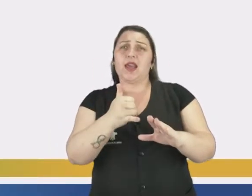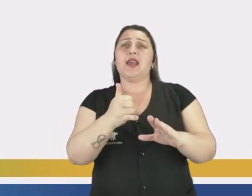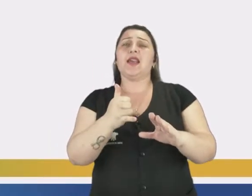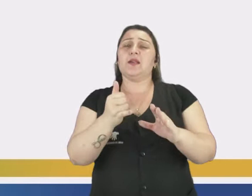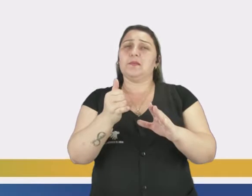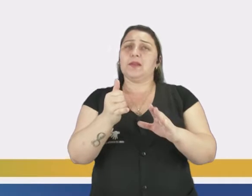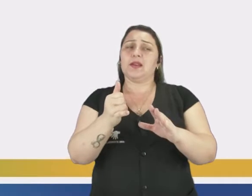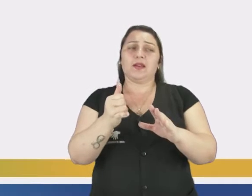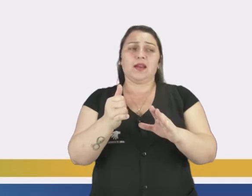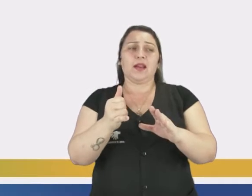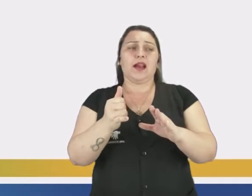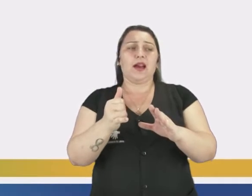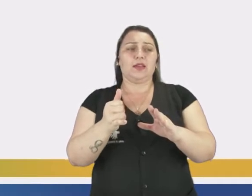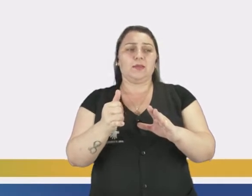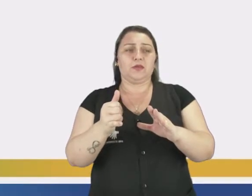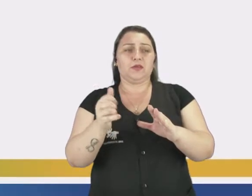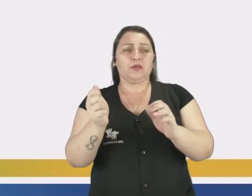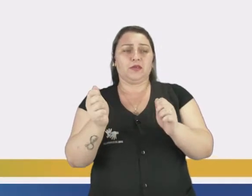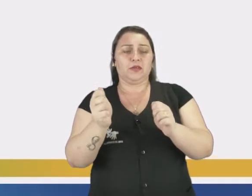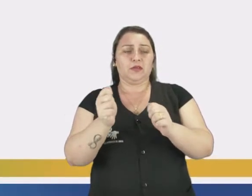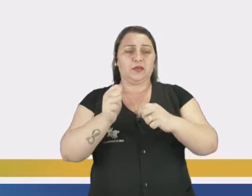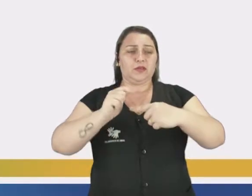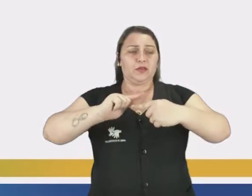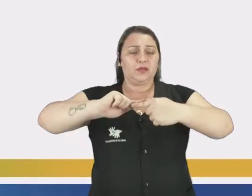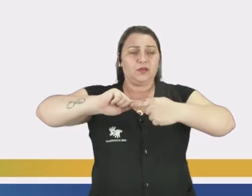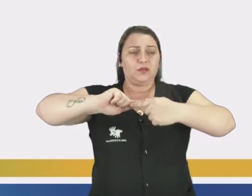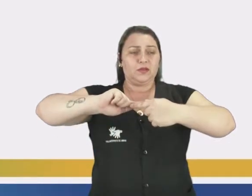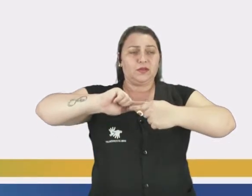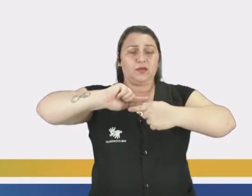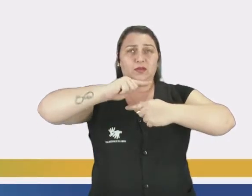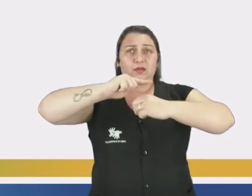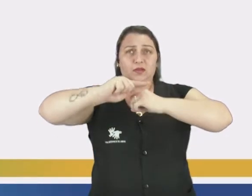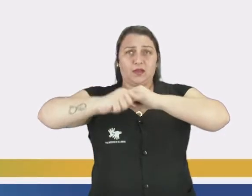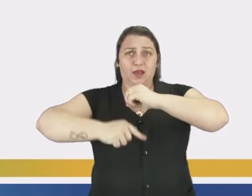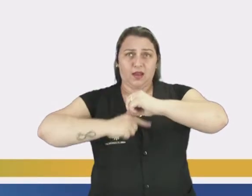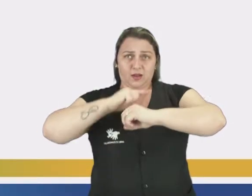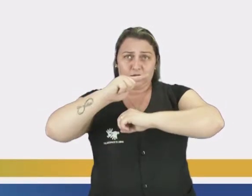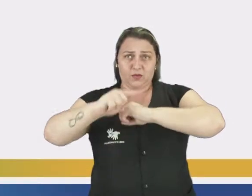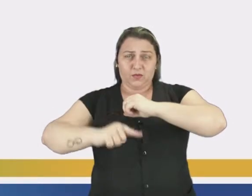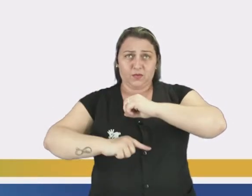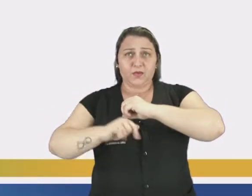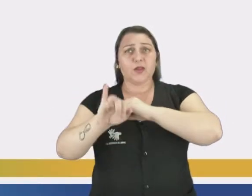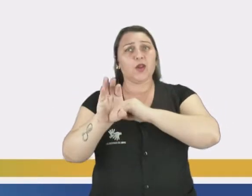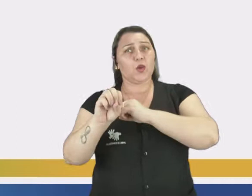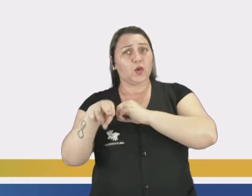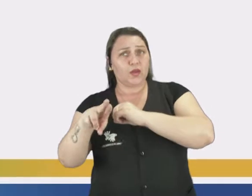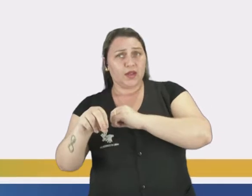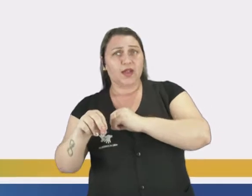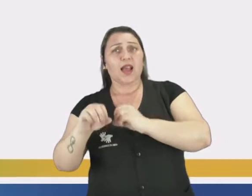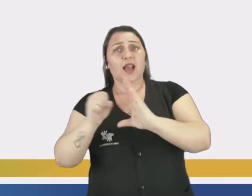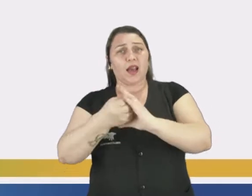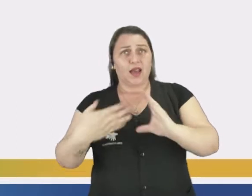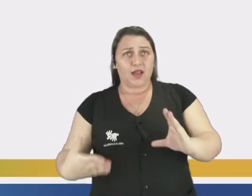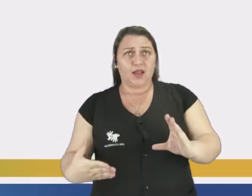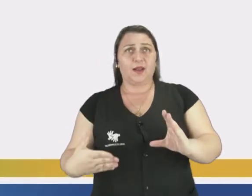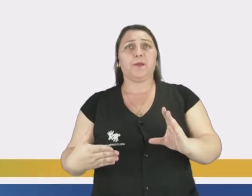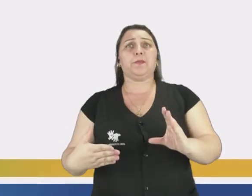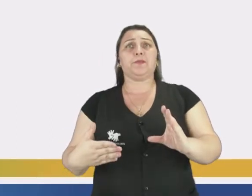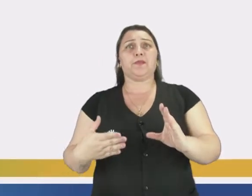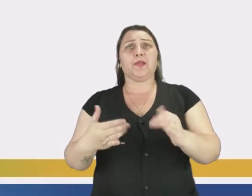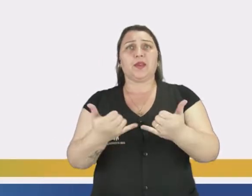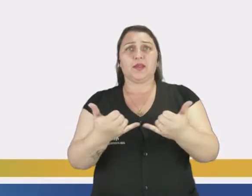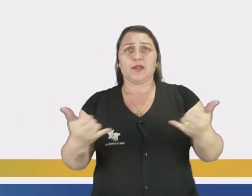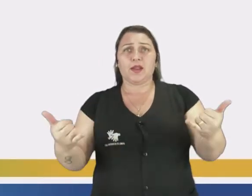remover elétrons do átomos, quebrar ligações químicas, são ionizantes, e as que possuem características que são uma faixa final